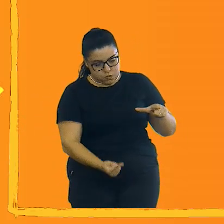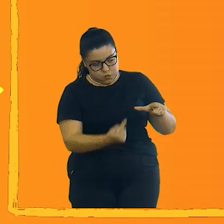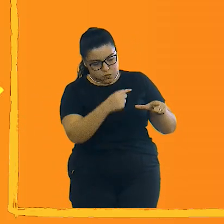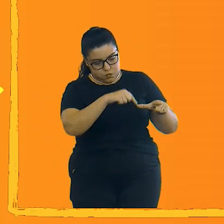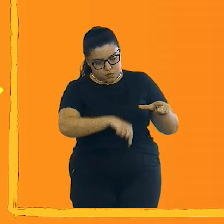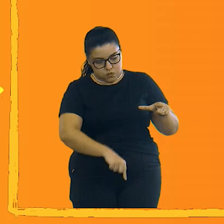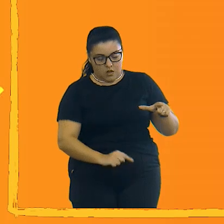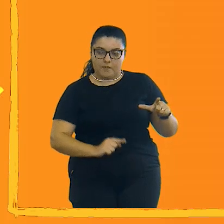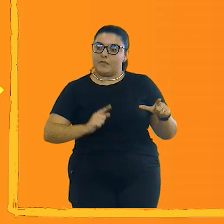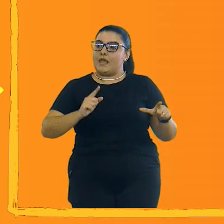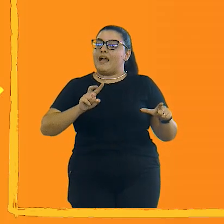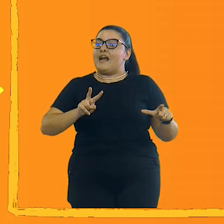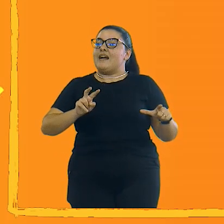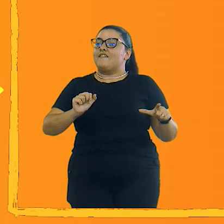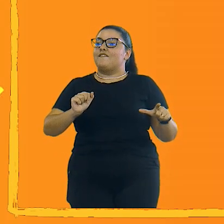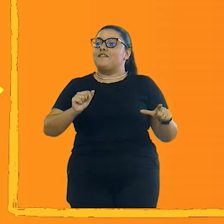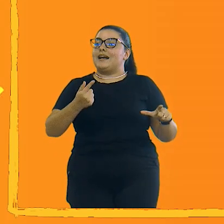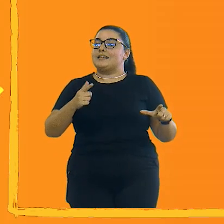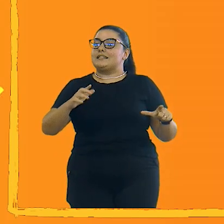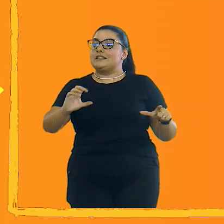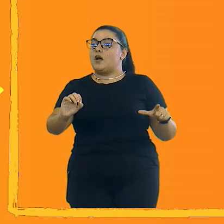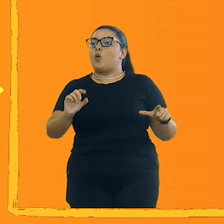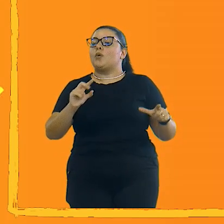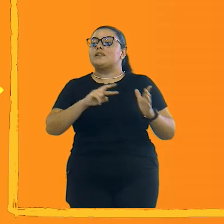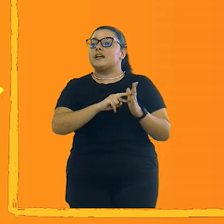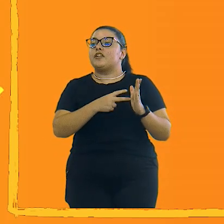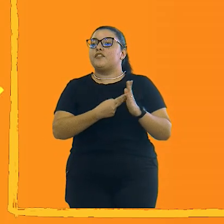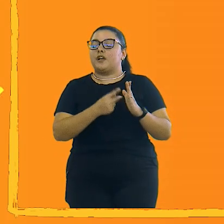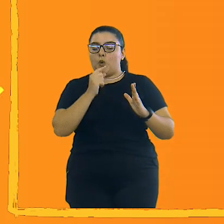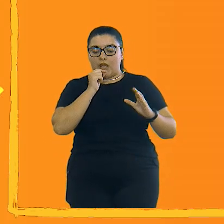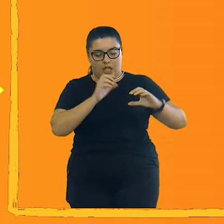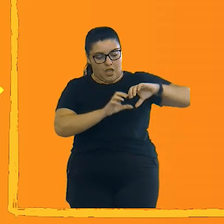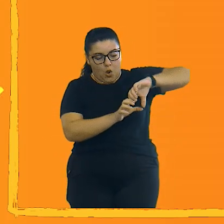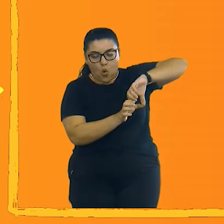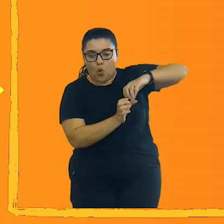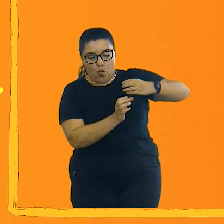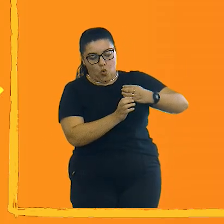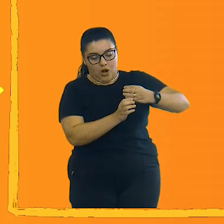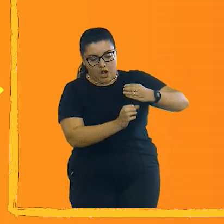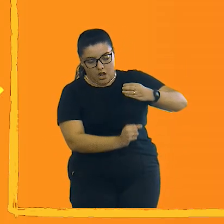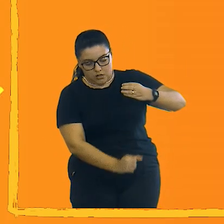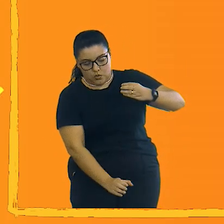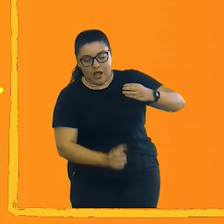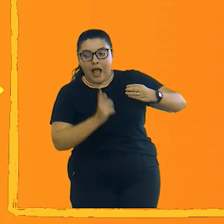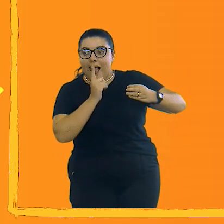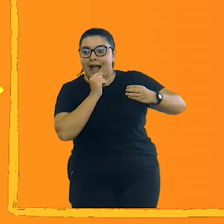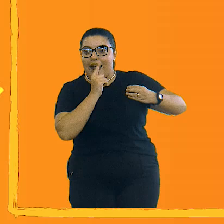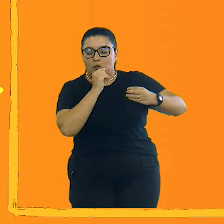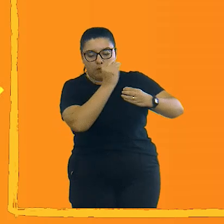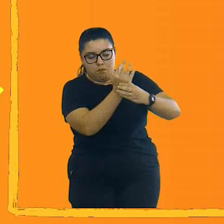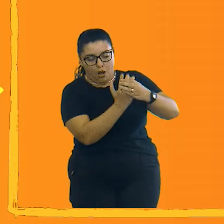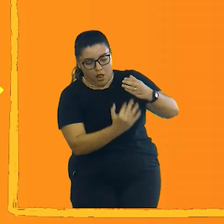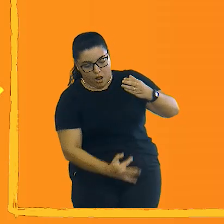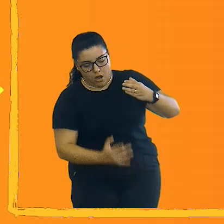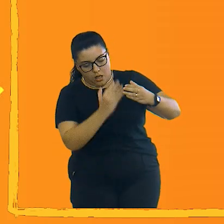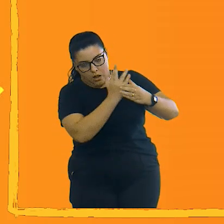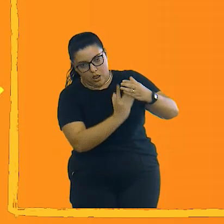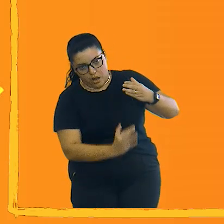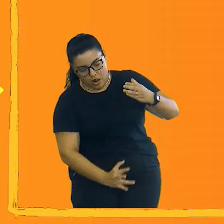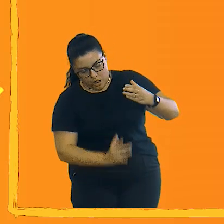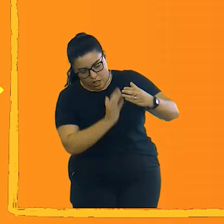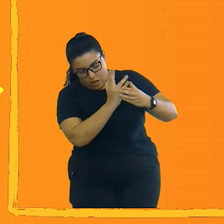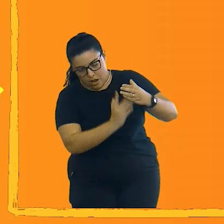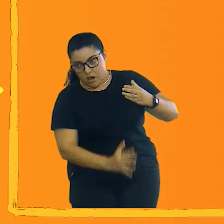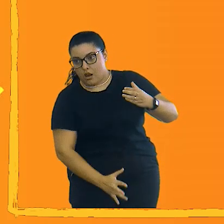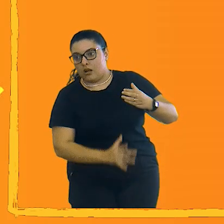quantidade de água que passa por uma secção do curo da água por unidade de tempo a vazão é a medida